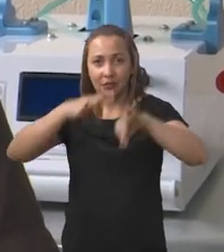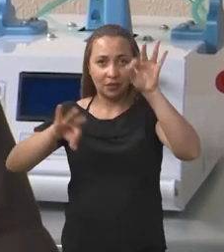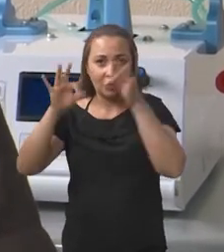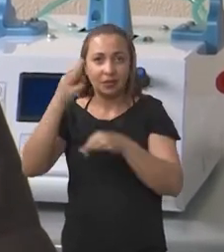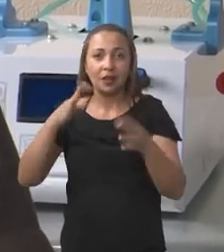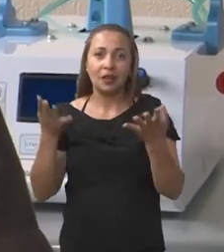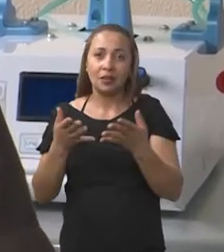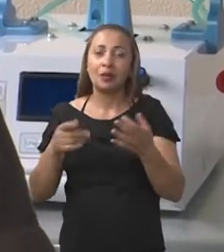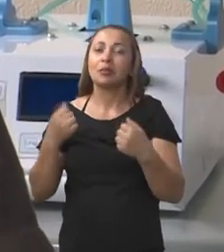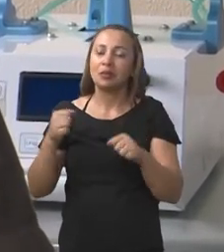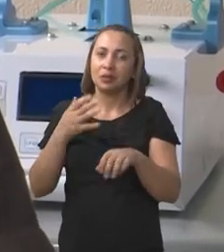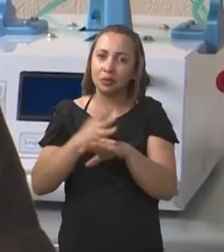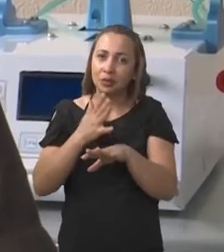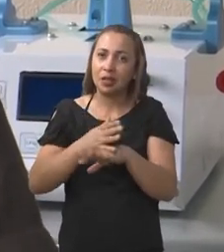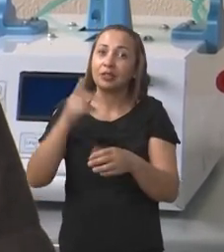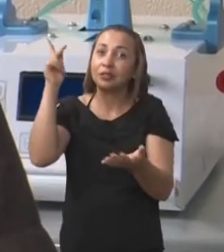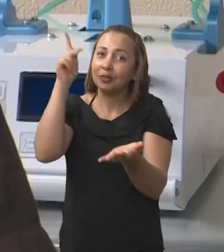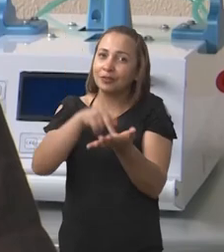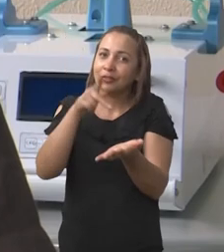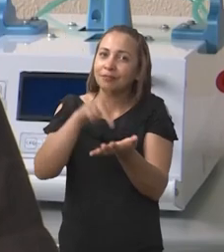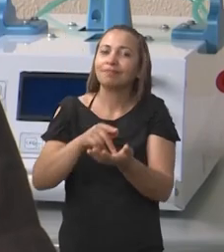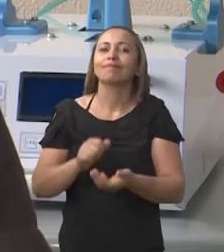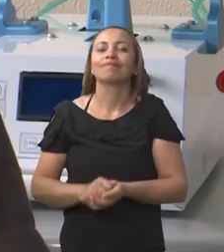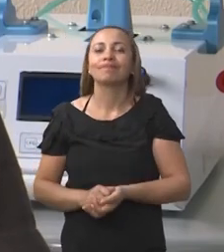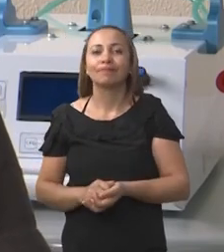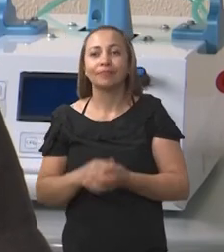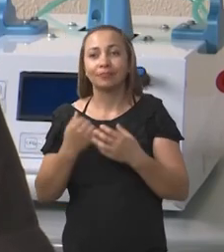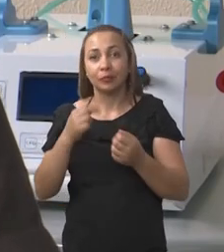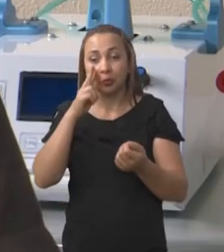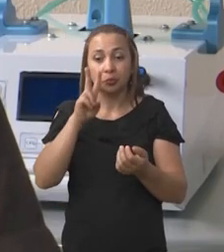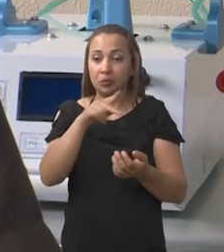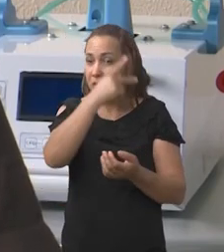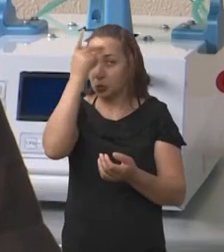a gente precisa dos testes reais, que devem ser conduzidos